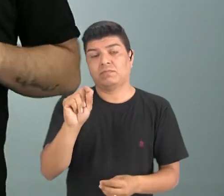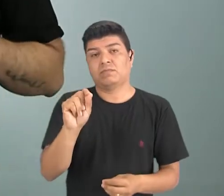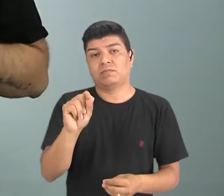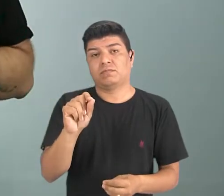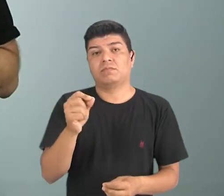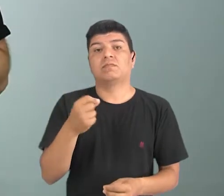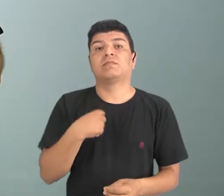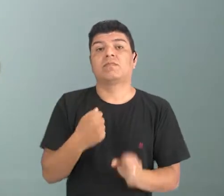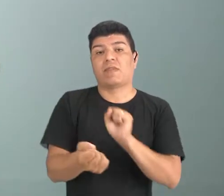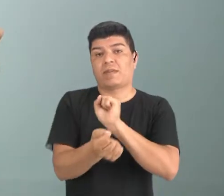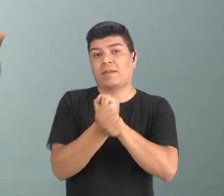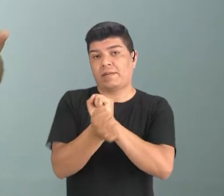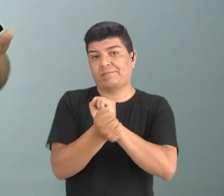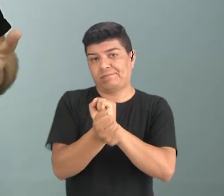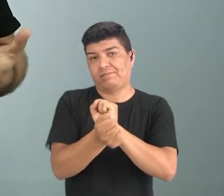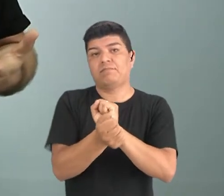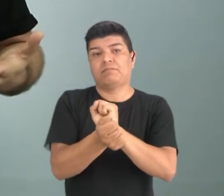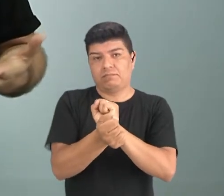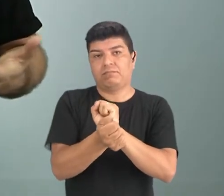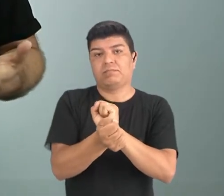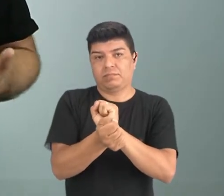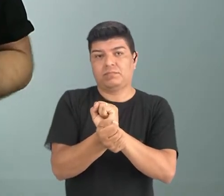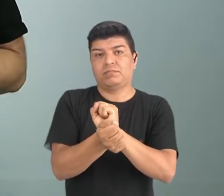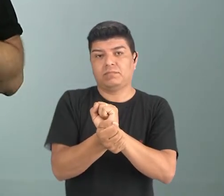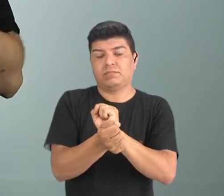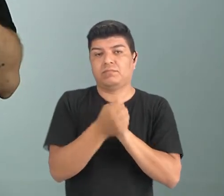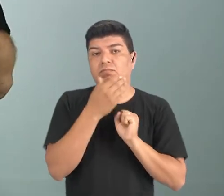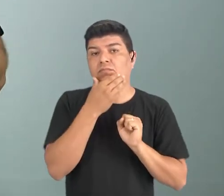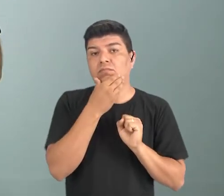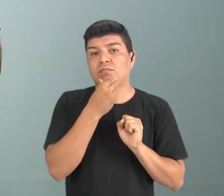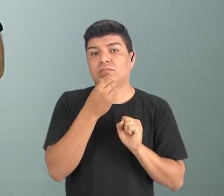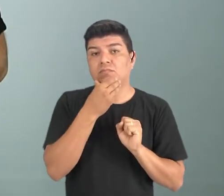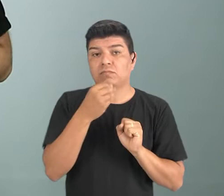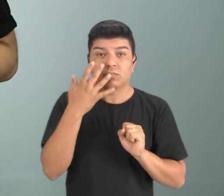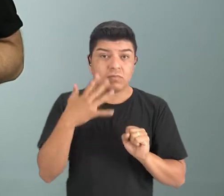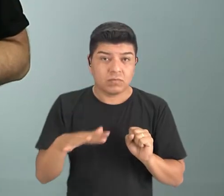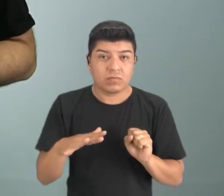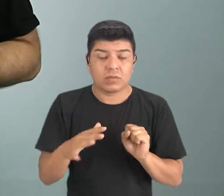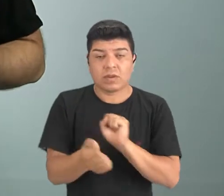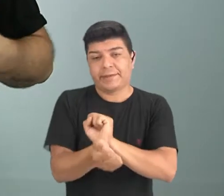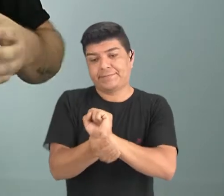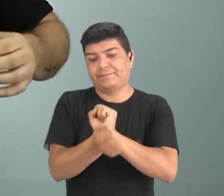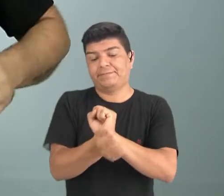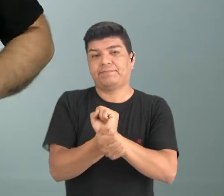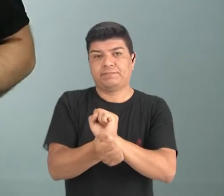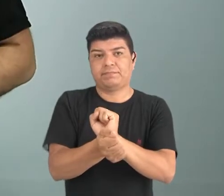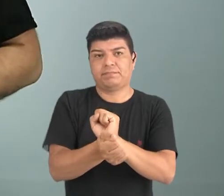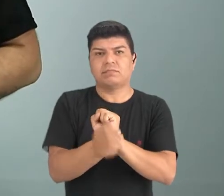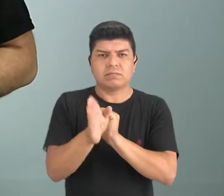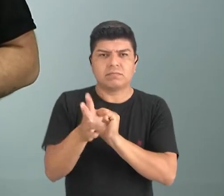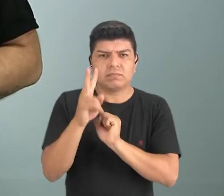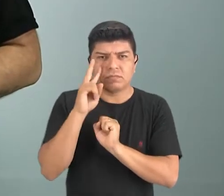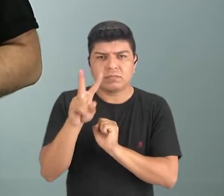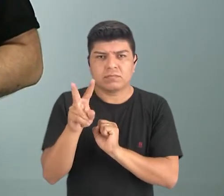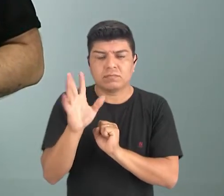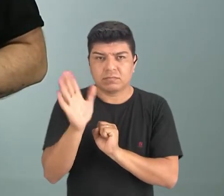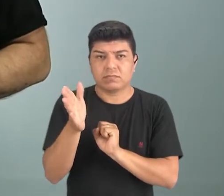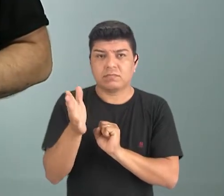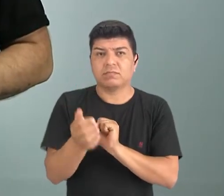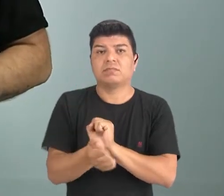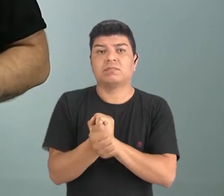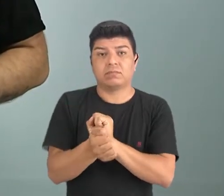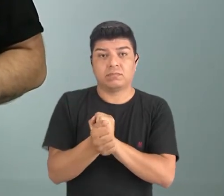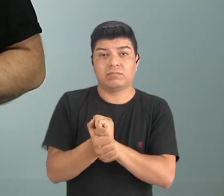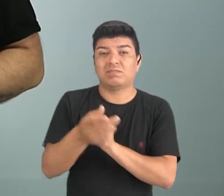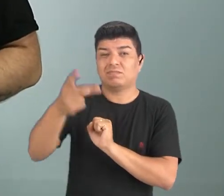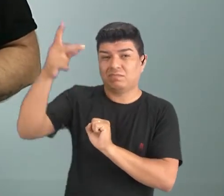era escravo. Ele era escravo. Você já ouviu falar em escravidão? Pois é,